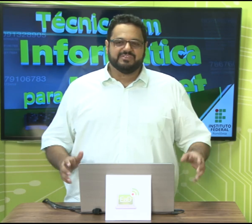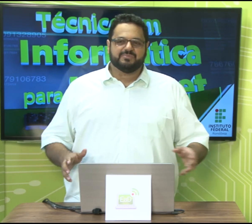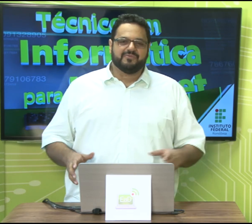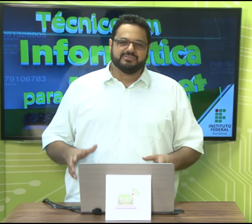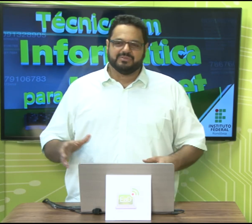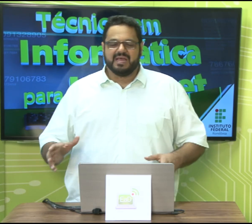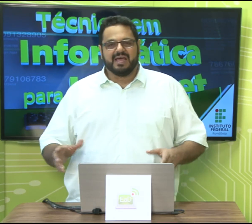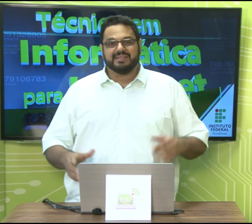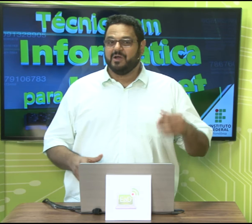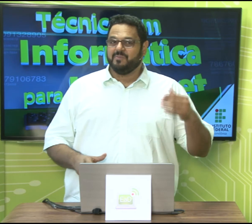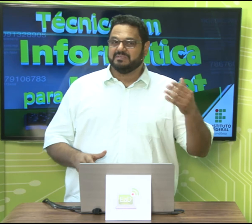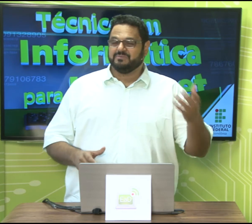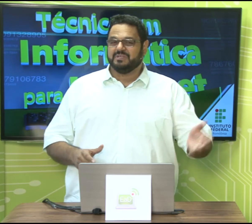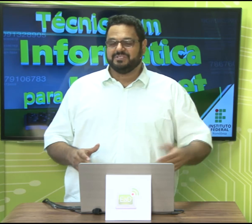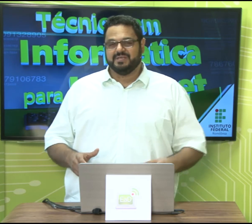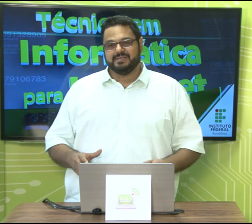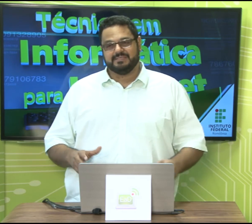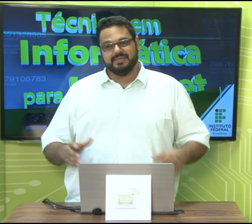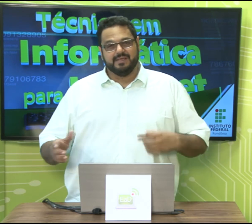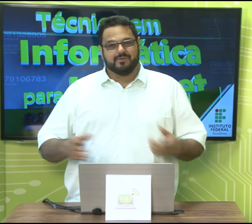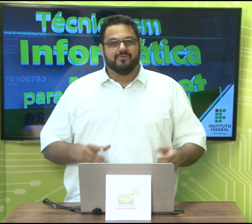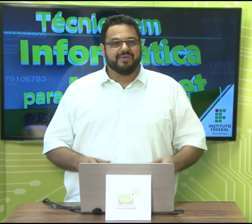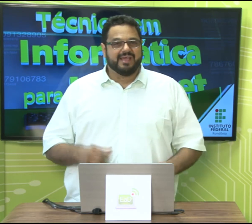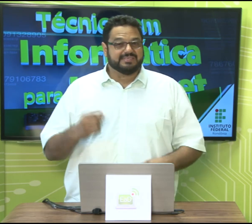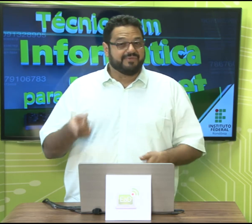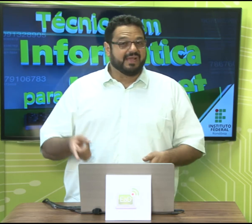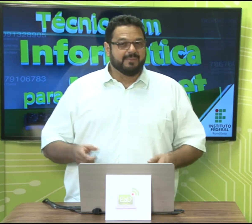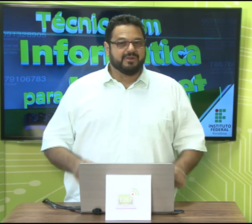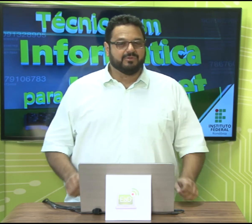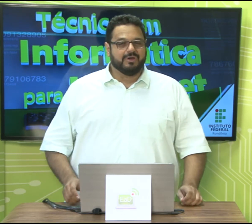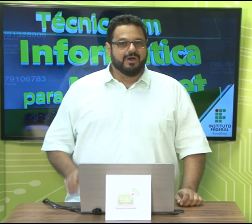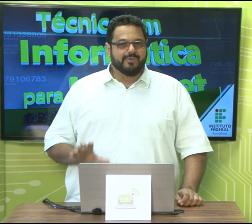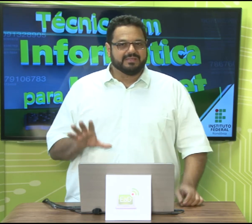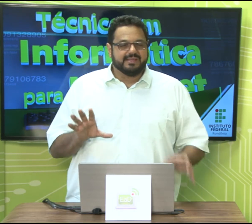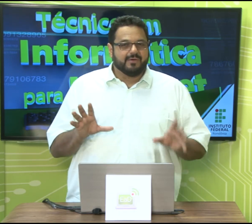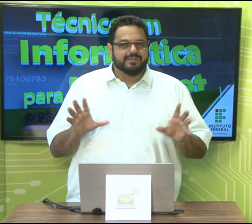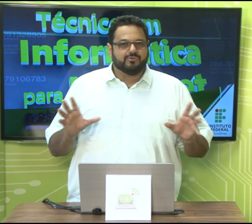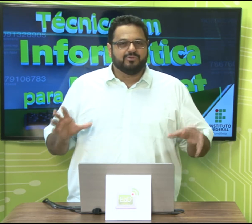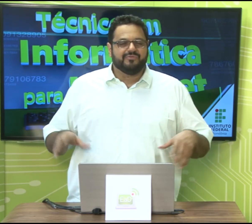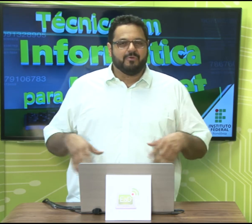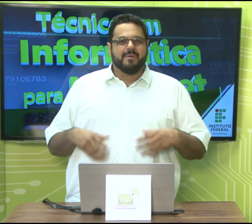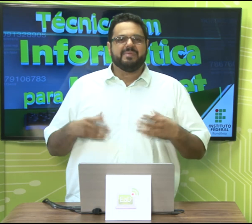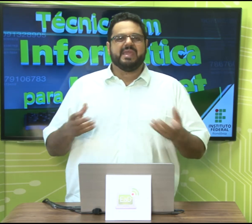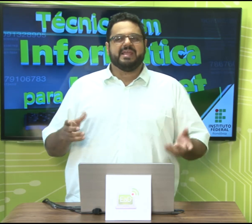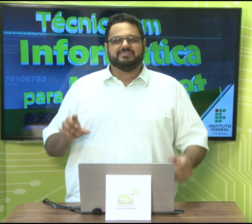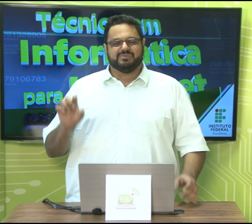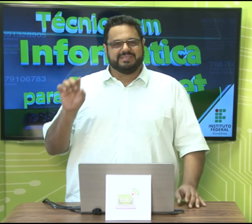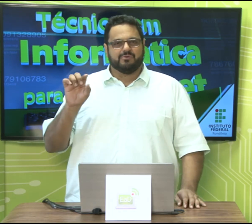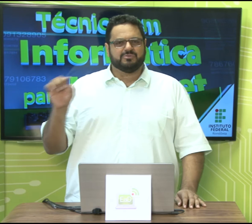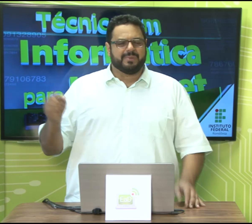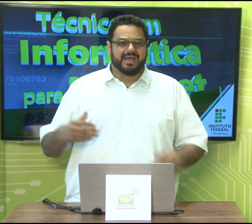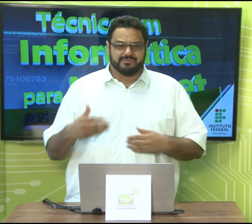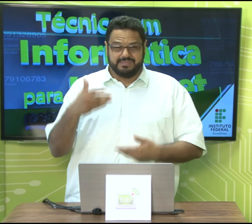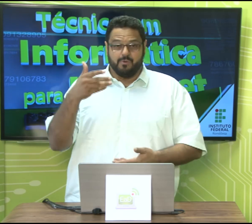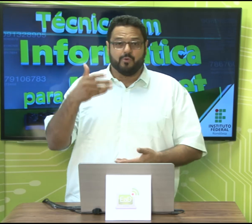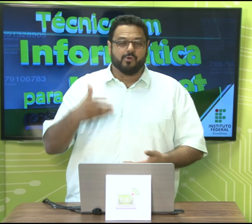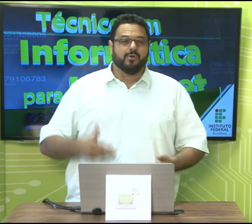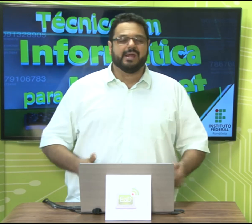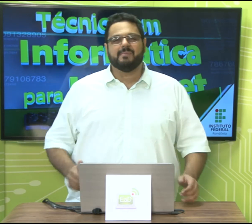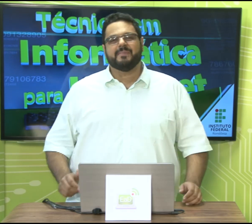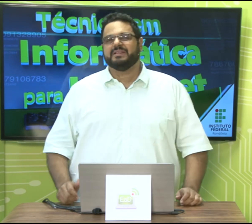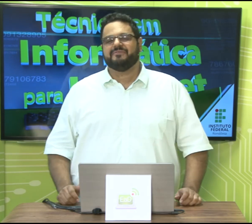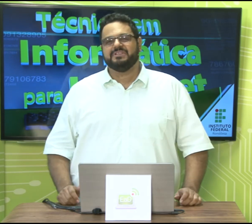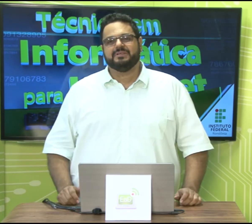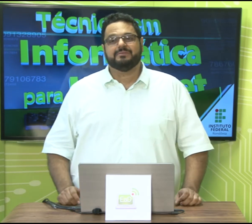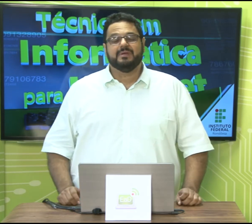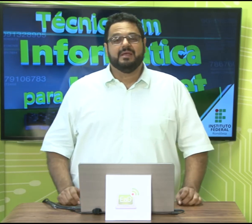presencial, às vezes, o professor está lá, dá uma segunda chance, conversa, fica lembrando toda hora. O EAD não, é tudo via um ambiente, você tem os prazos, você tem um